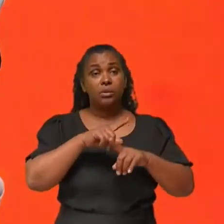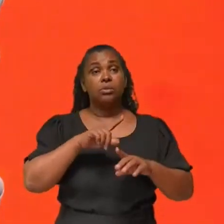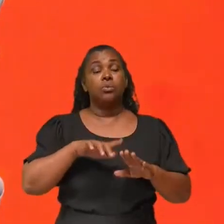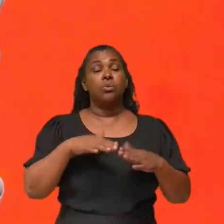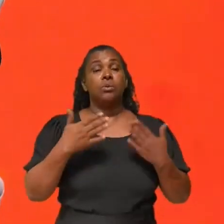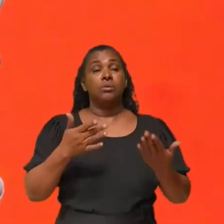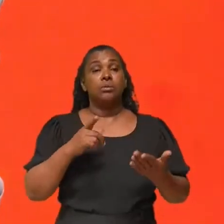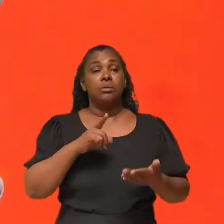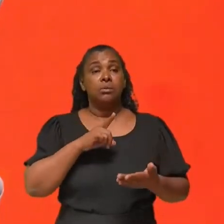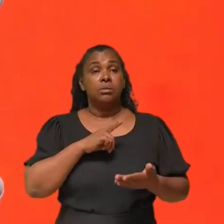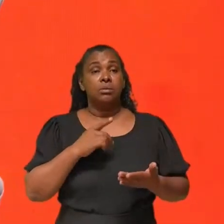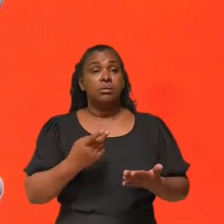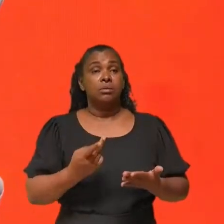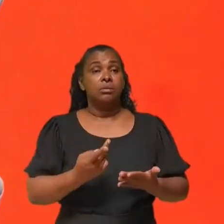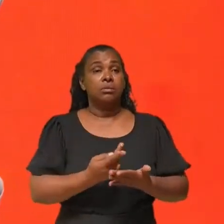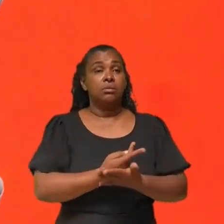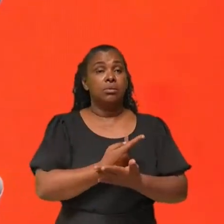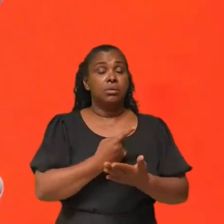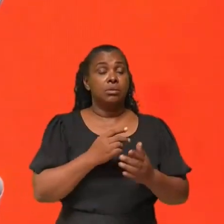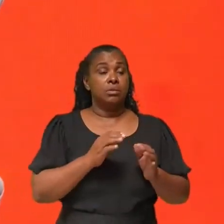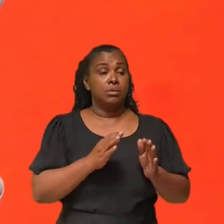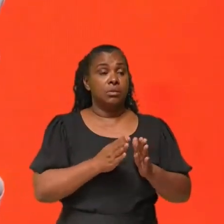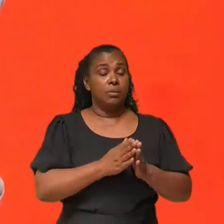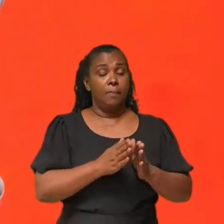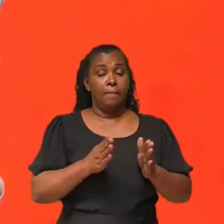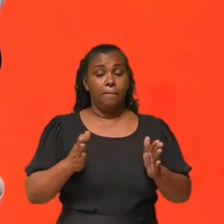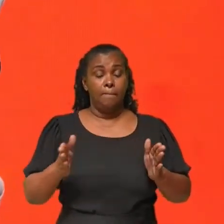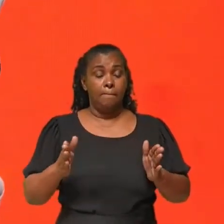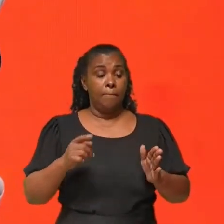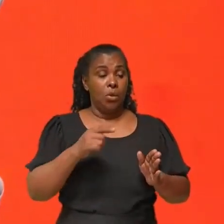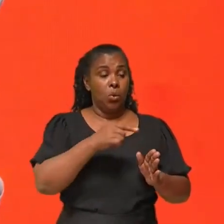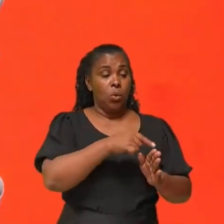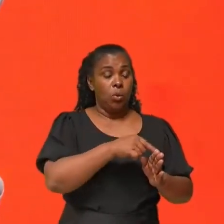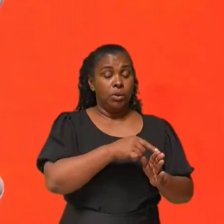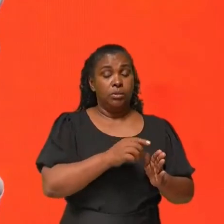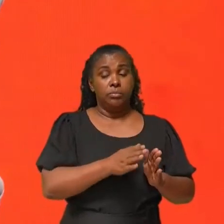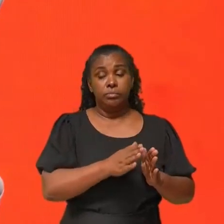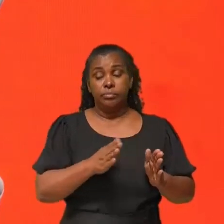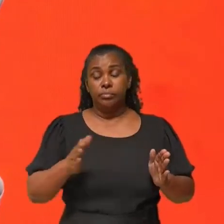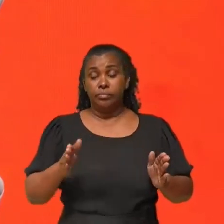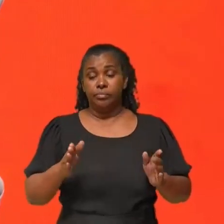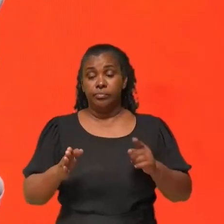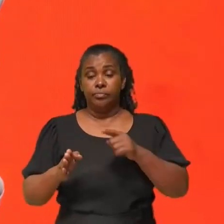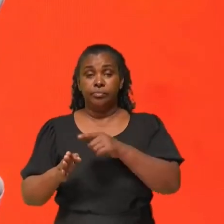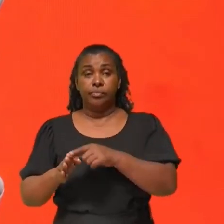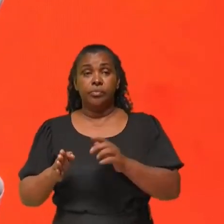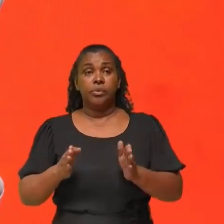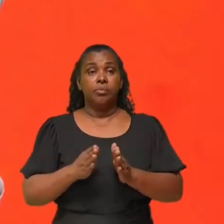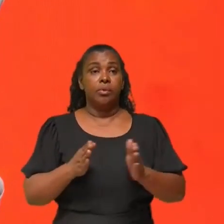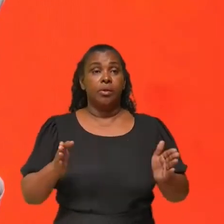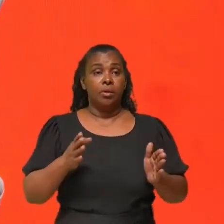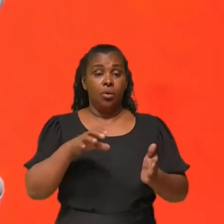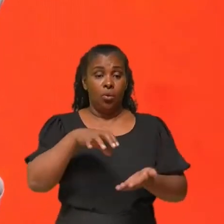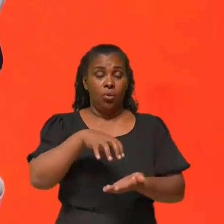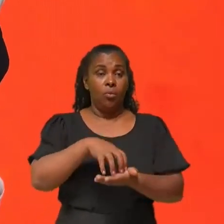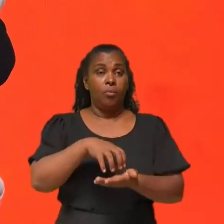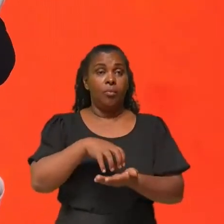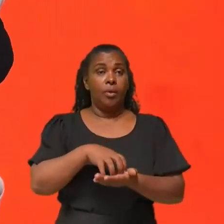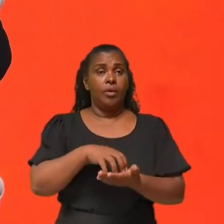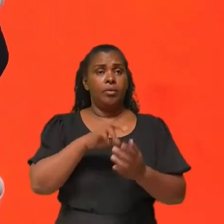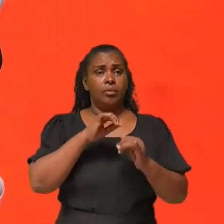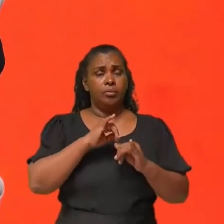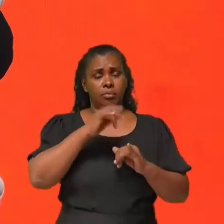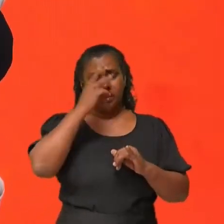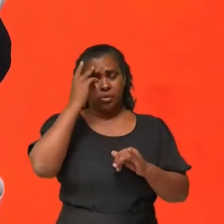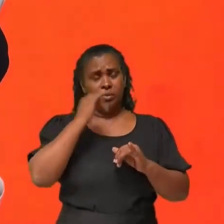ponta quanto dos meios. E ainda por cima, ultimamente, com muita gente fazendo fake news e outros processos que deturpam a